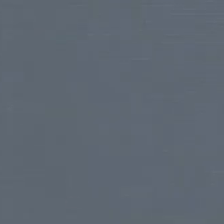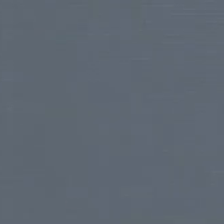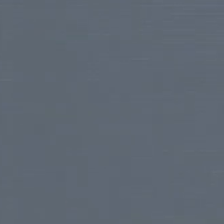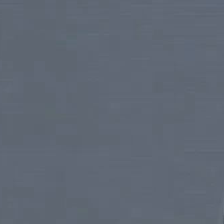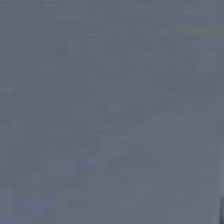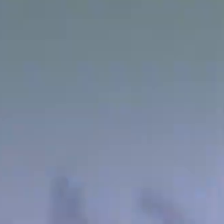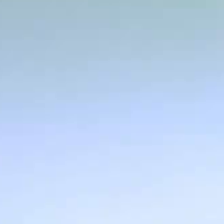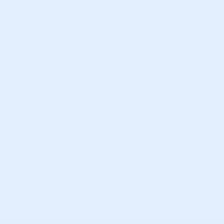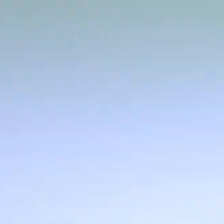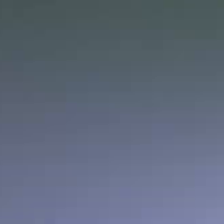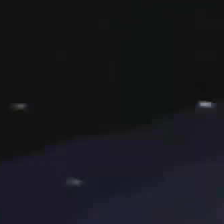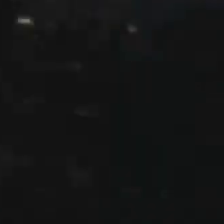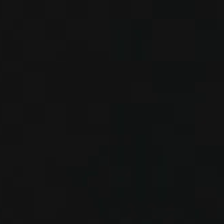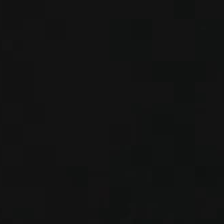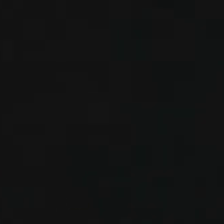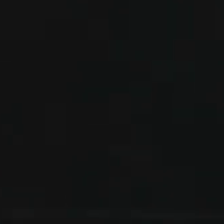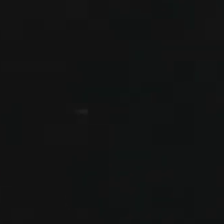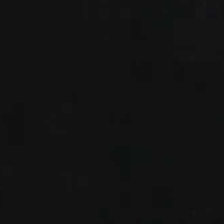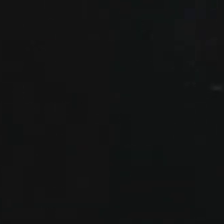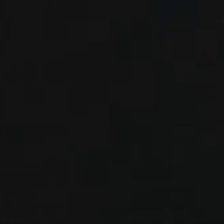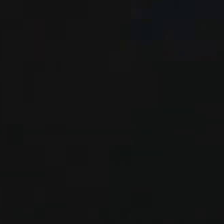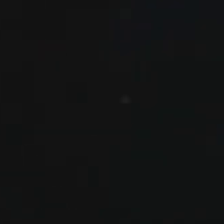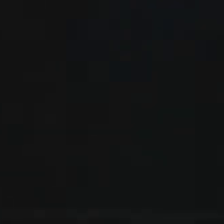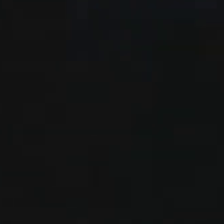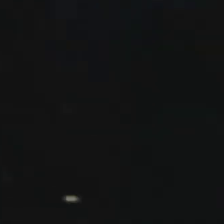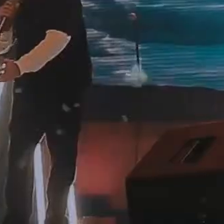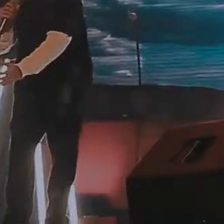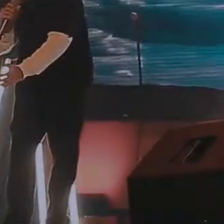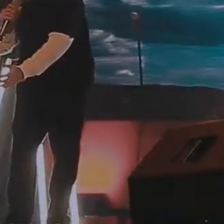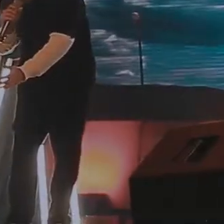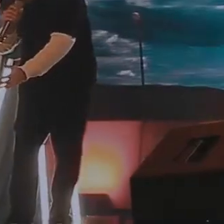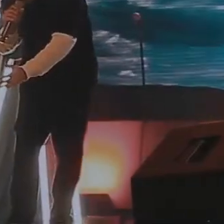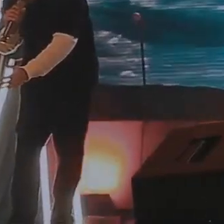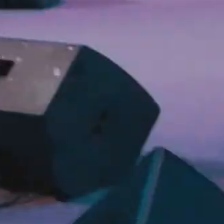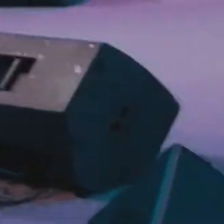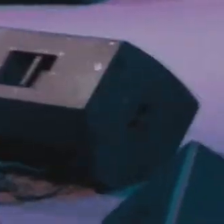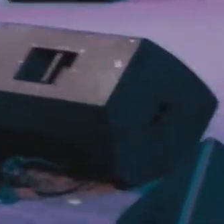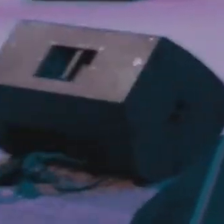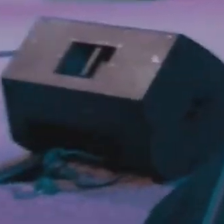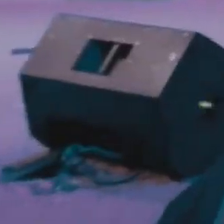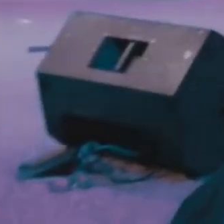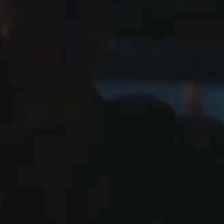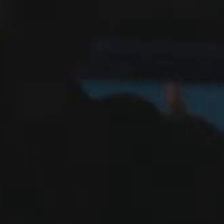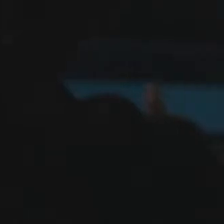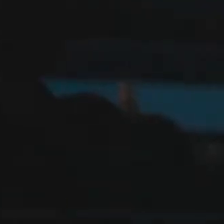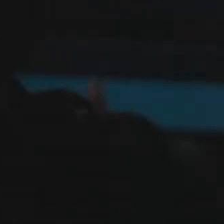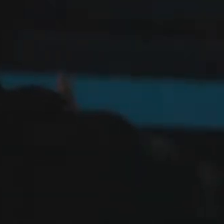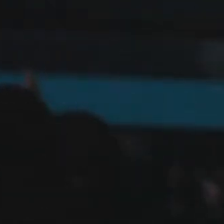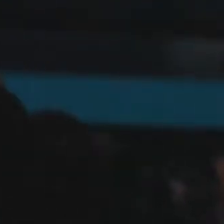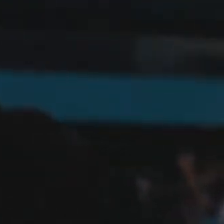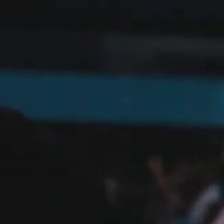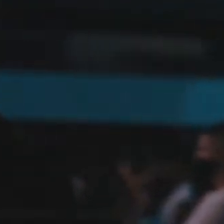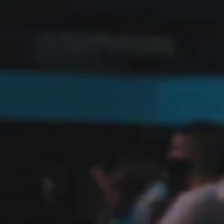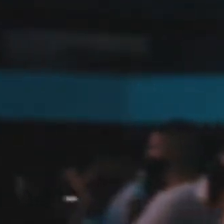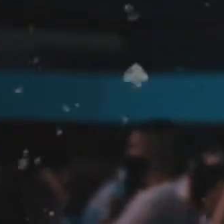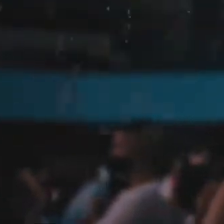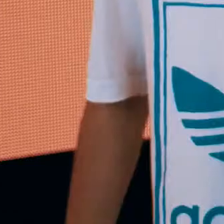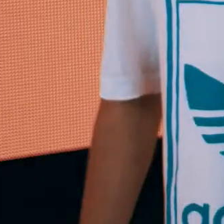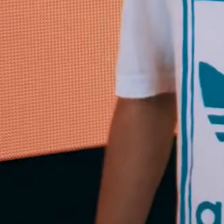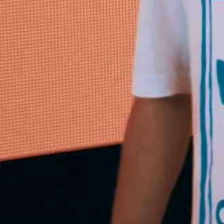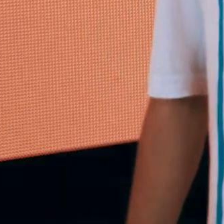sábado do mês nós temos o nosso Stronger, que é o nosso culto do Interligados com o Connect. Você quer fazer parte, é só chegar aqui no Templo Sede, às 7 horas da